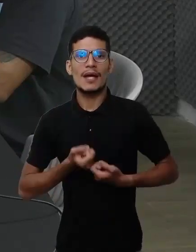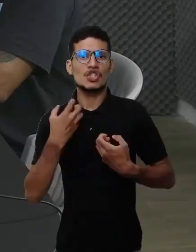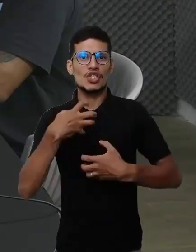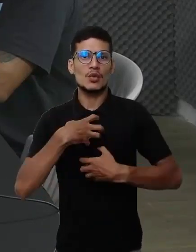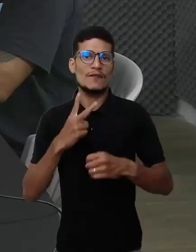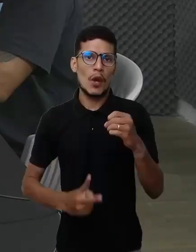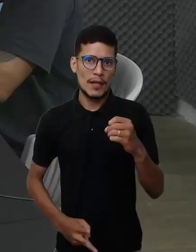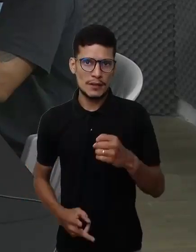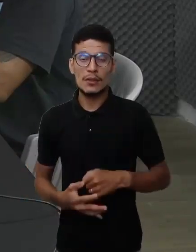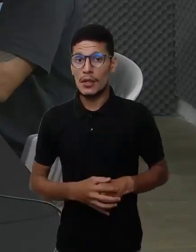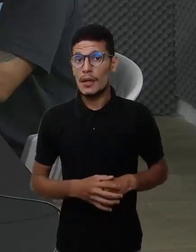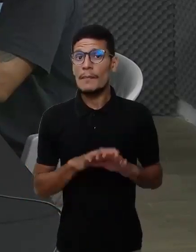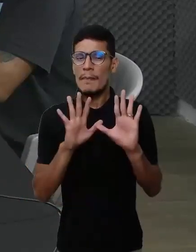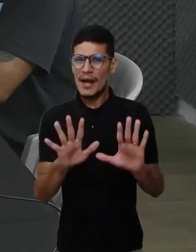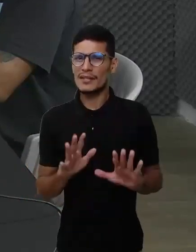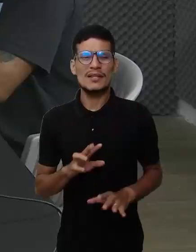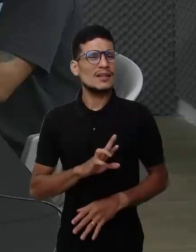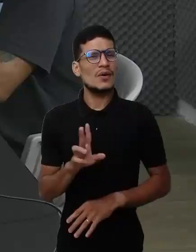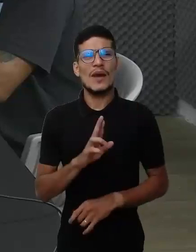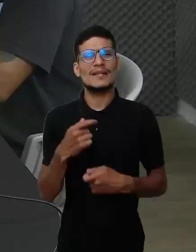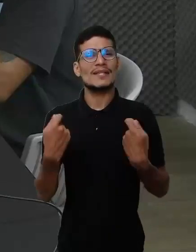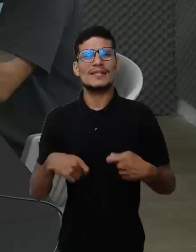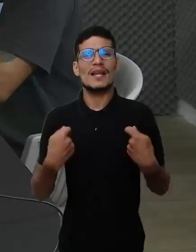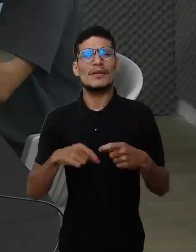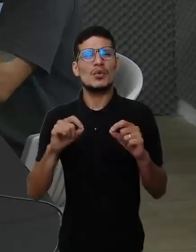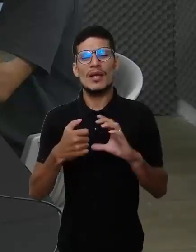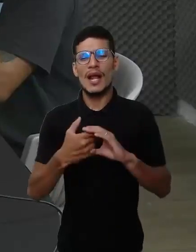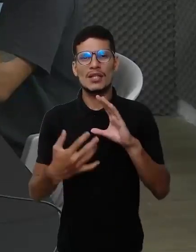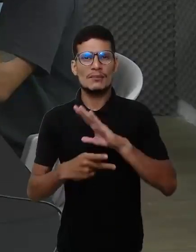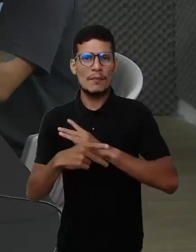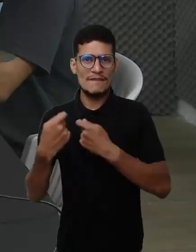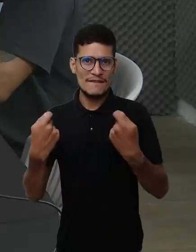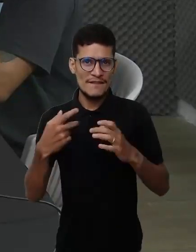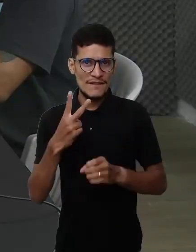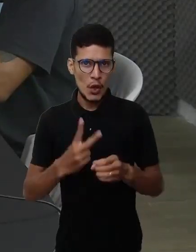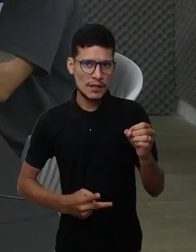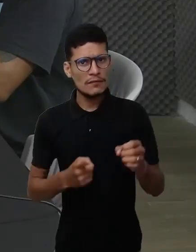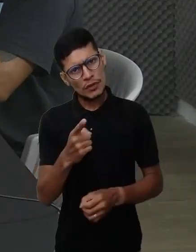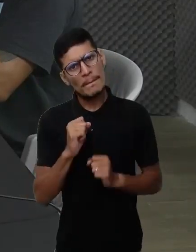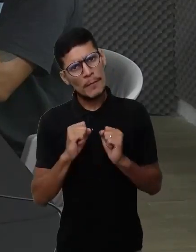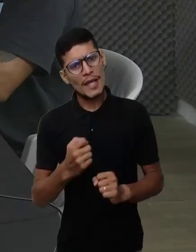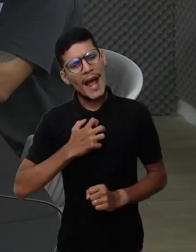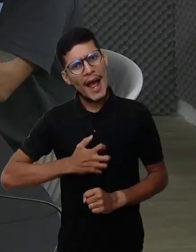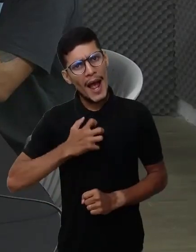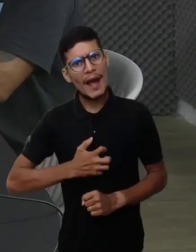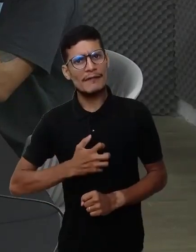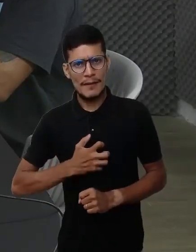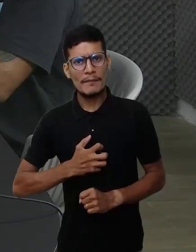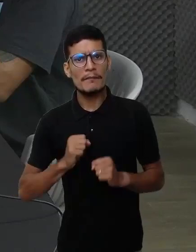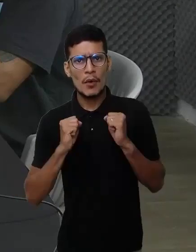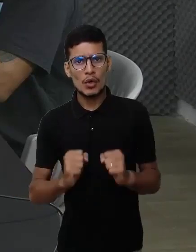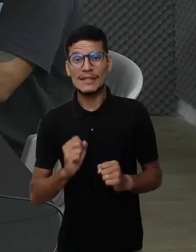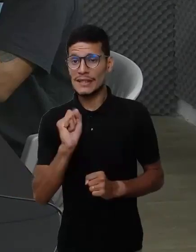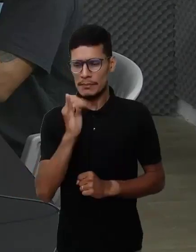violenta, mas ela não é necessariamente uma característica da violência. Você pode ter raiva, e acho que quem não